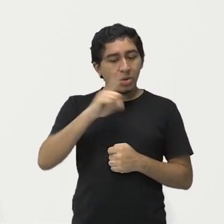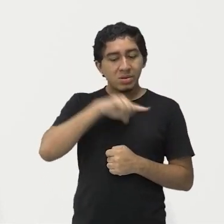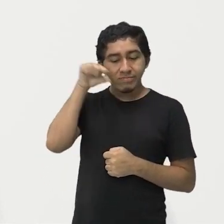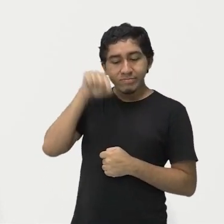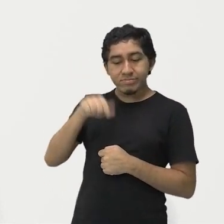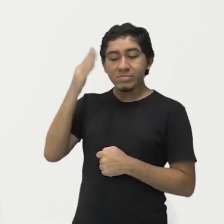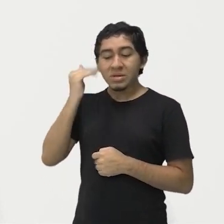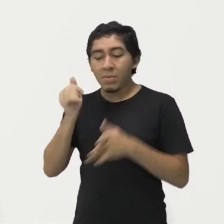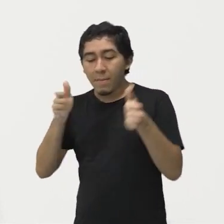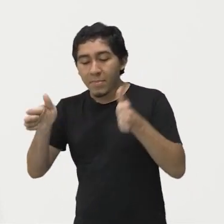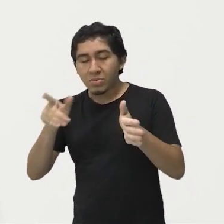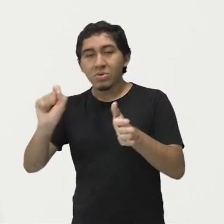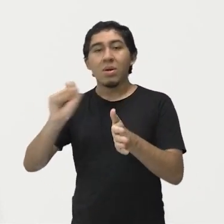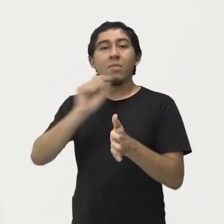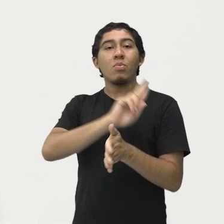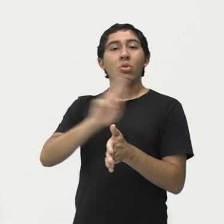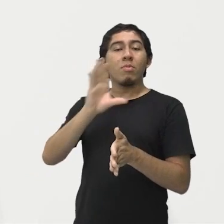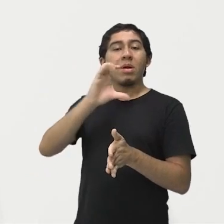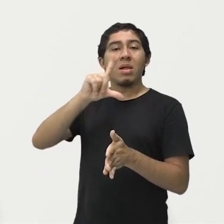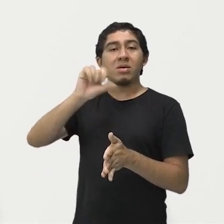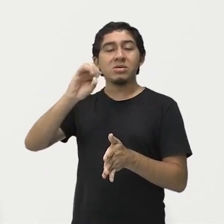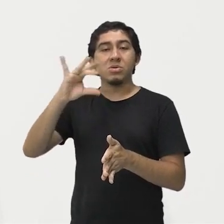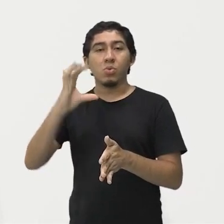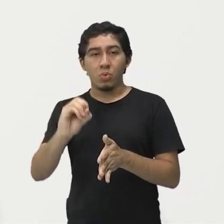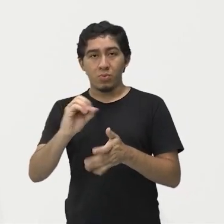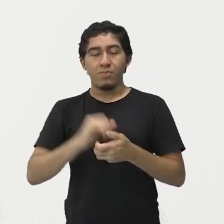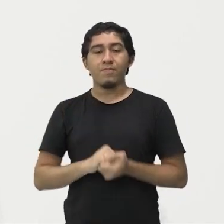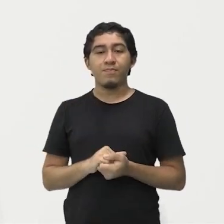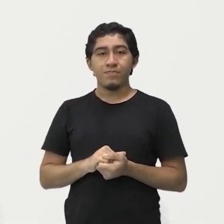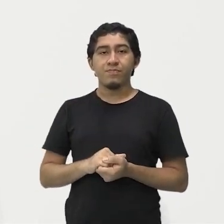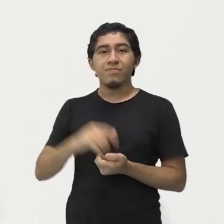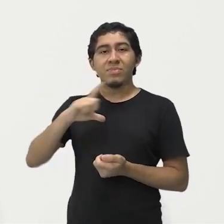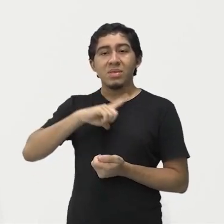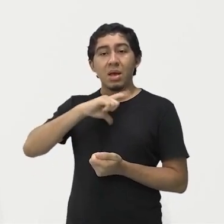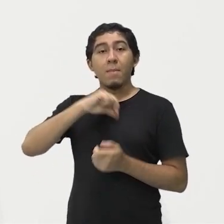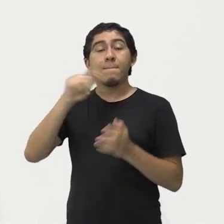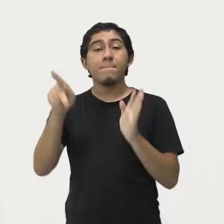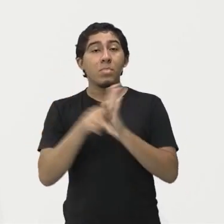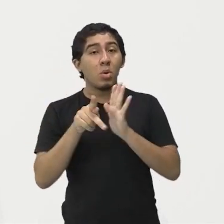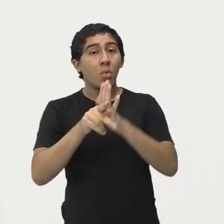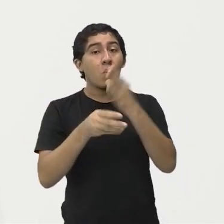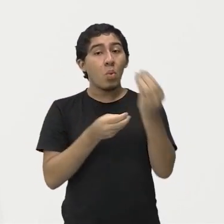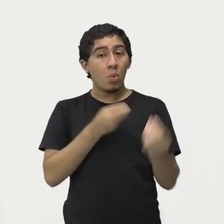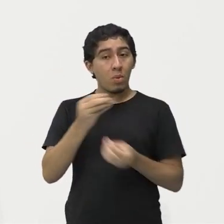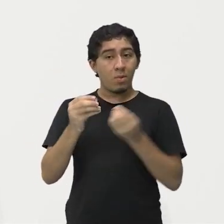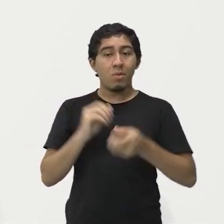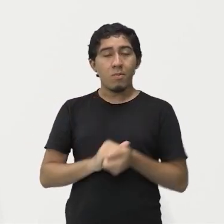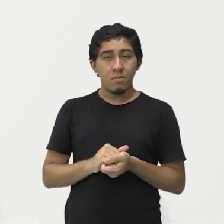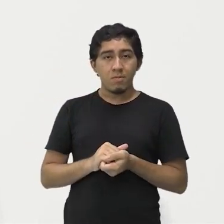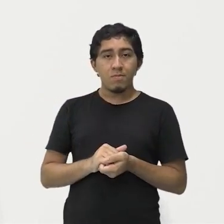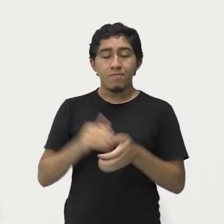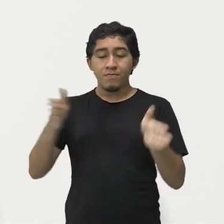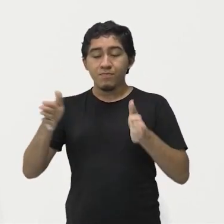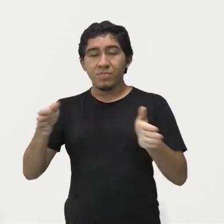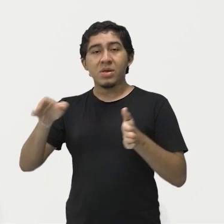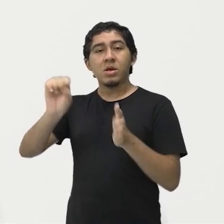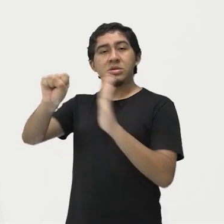clássico, ele compreende, segundo aí a divisão dos historiadores, entre o século V e o século